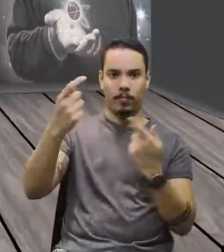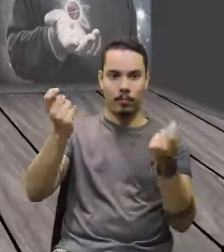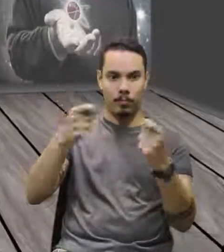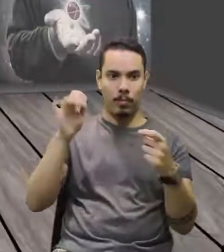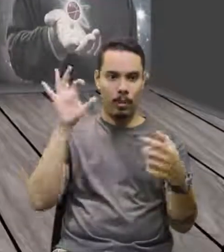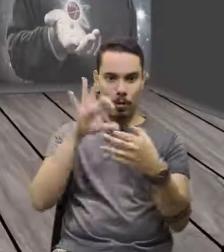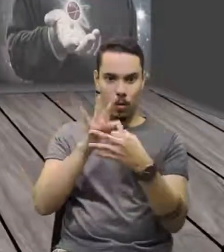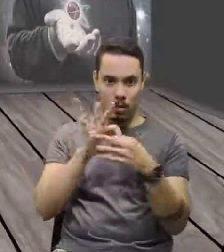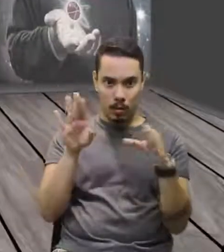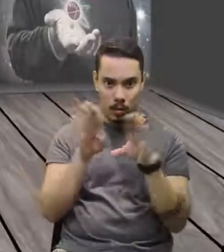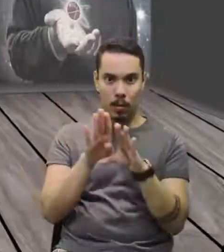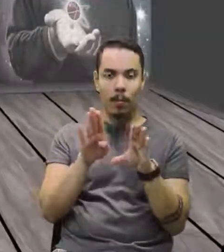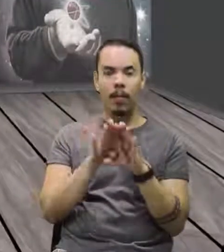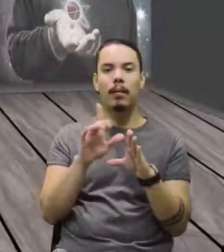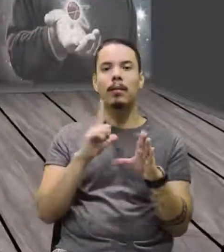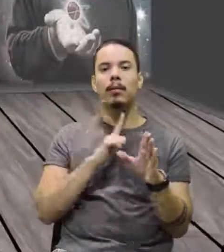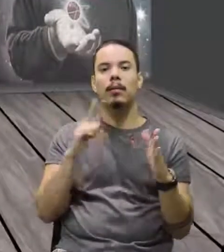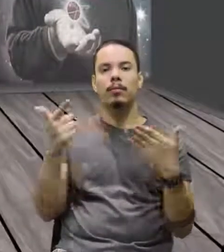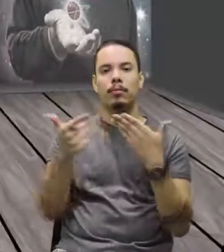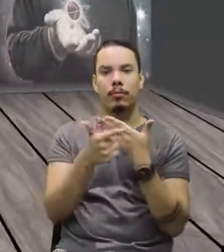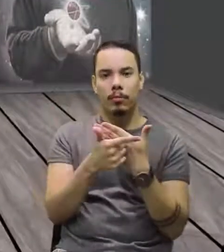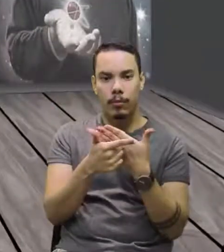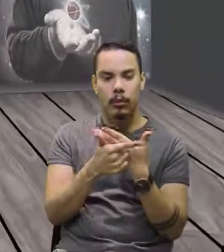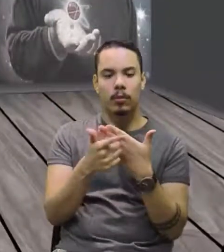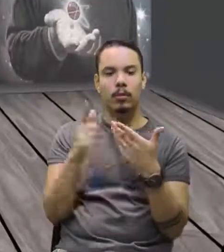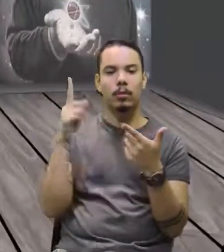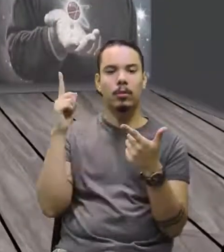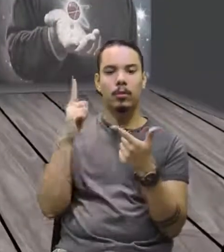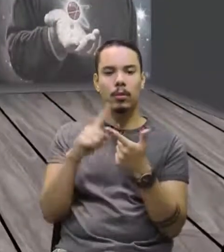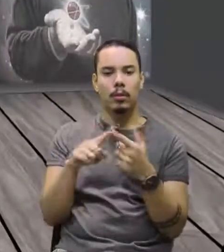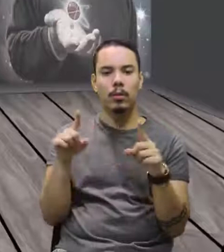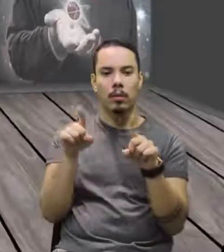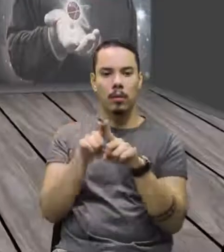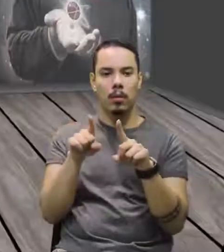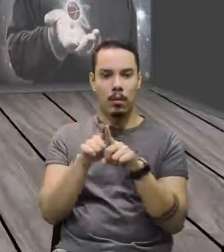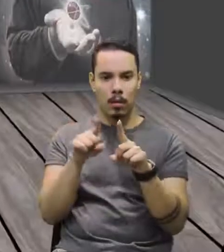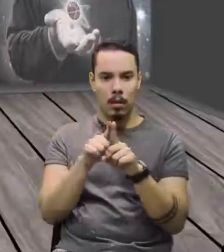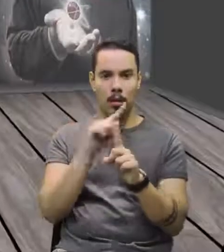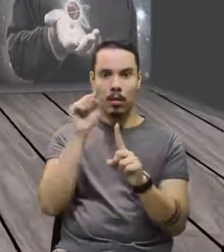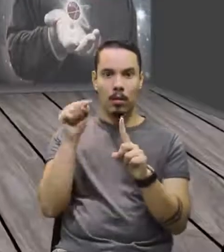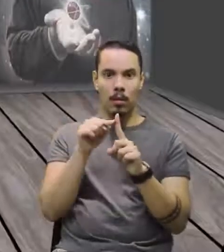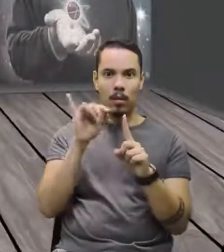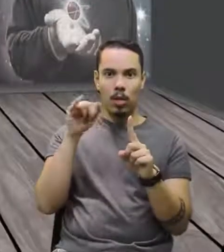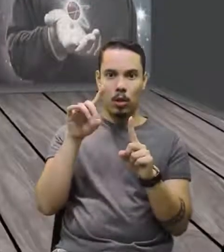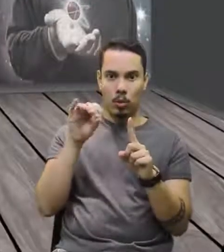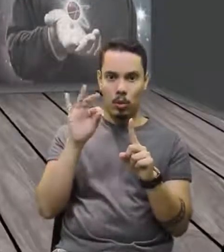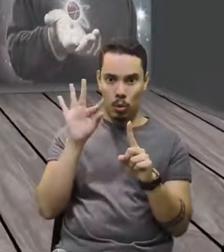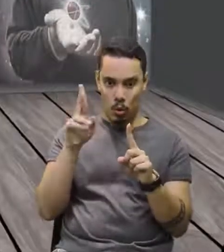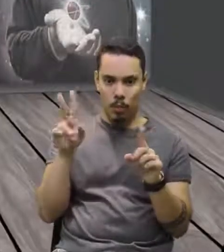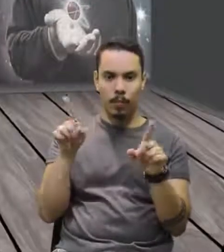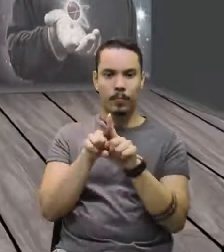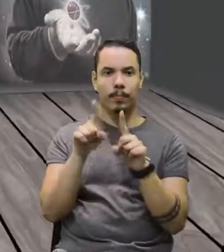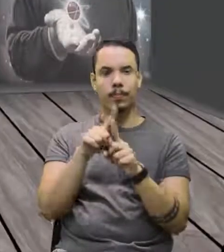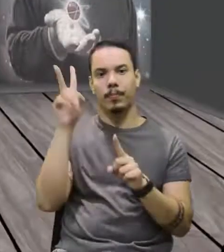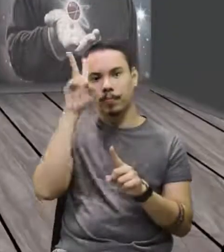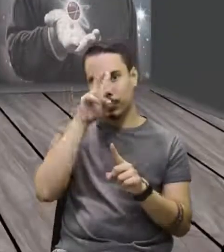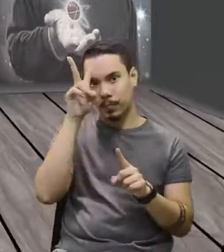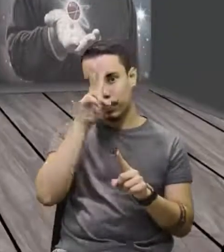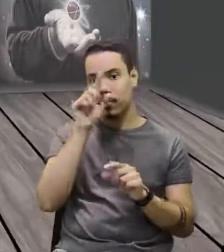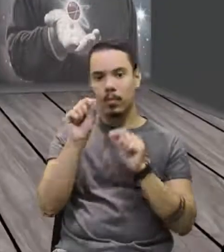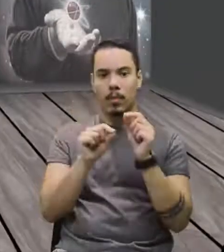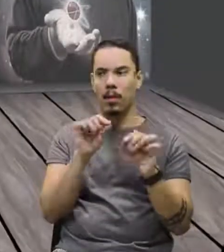eles. Então, vimos a função do capacitor, vimos também a função aí do indutor. Lembrando que